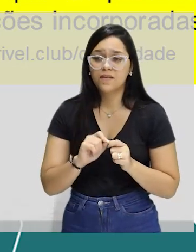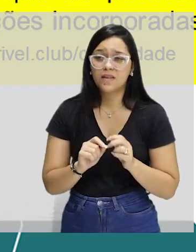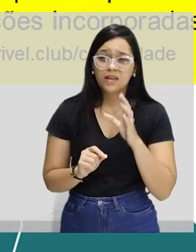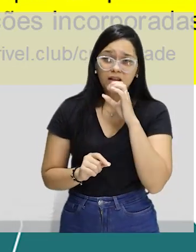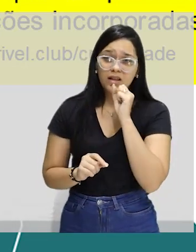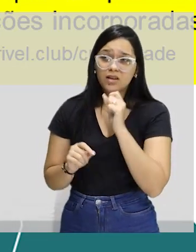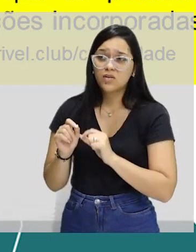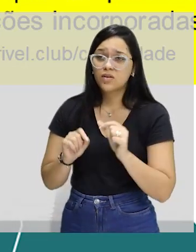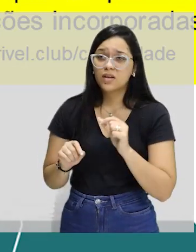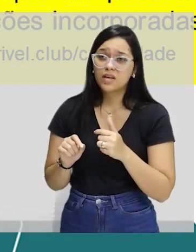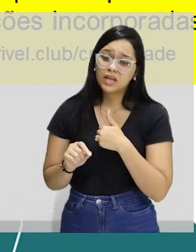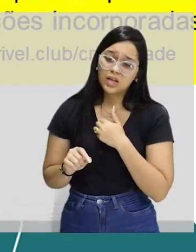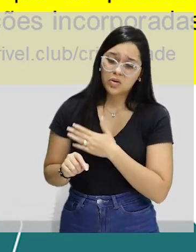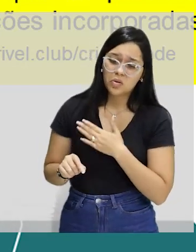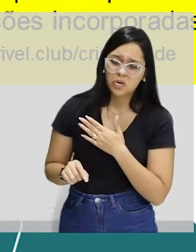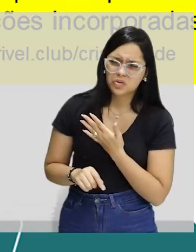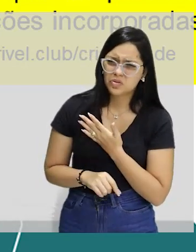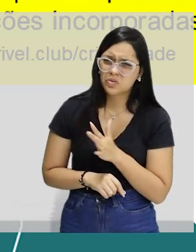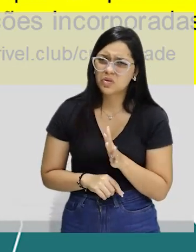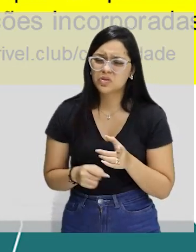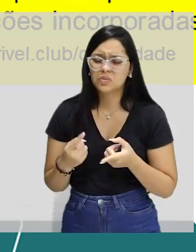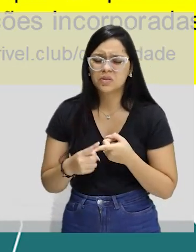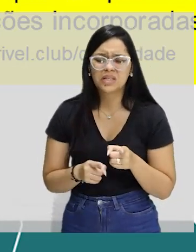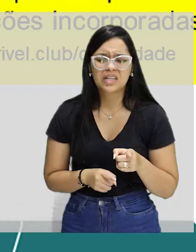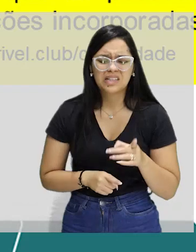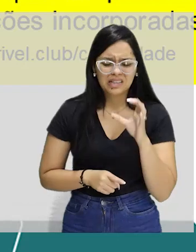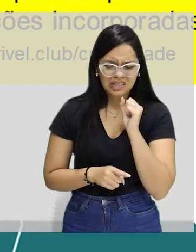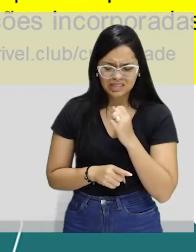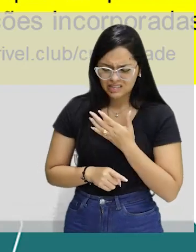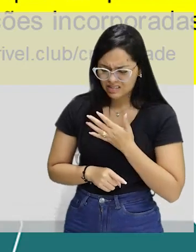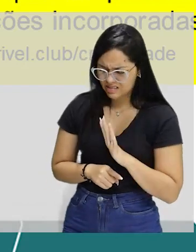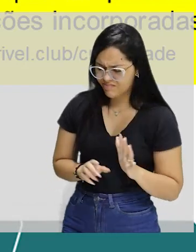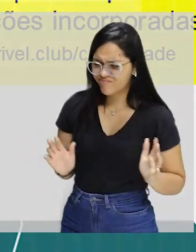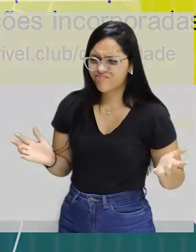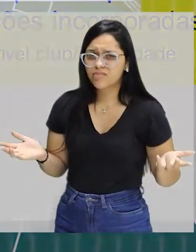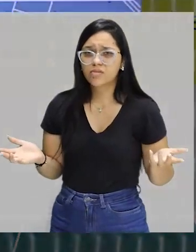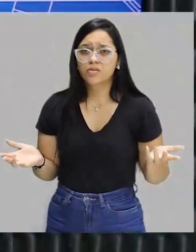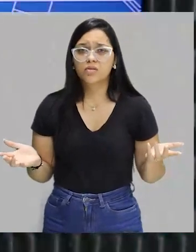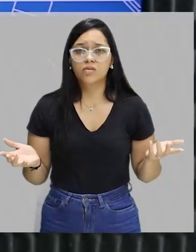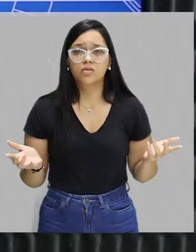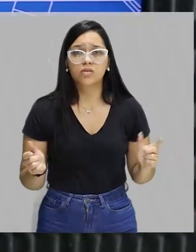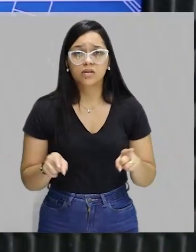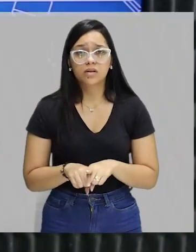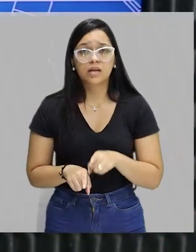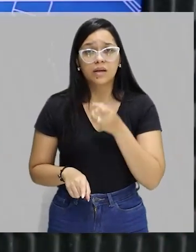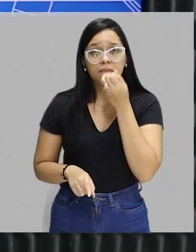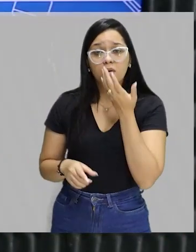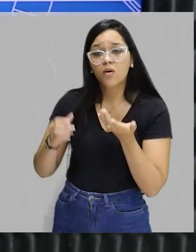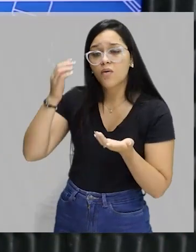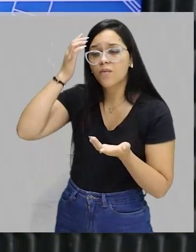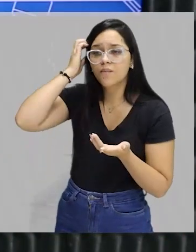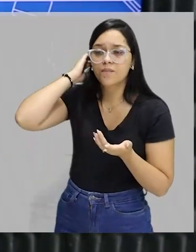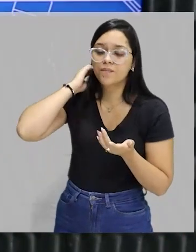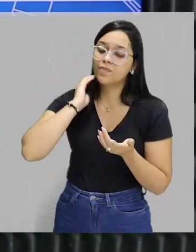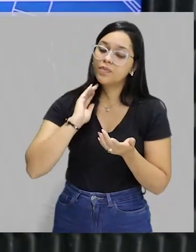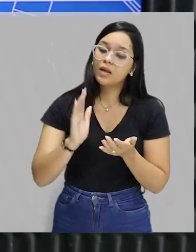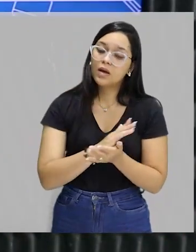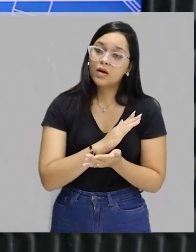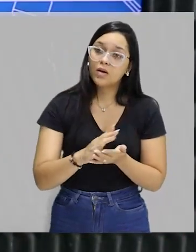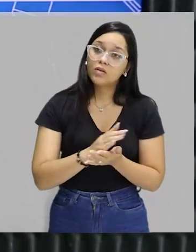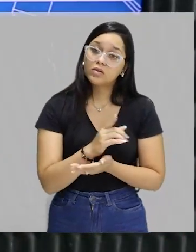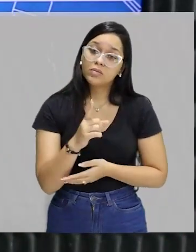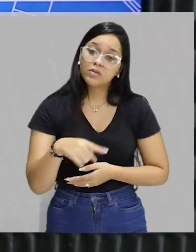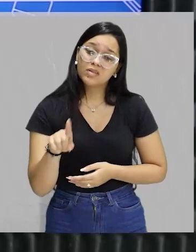e o objetivo é só, eu gosto, não gosto, por que laranja me incomoda, por que não me incomoda? Esteticamente agradável, né? Alguns são